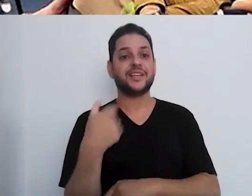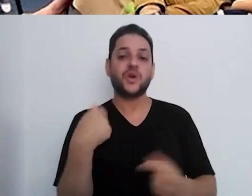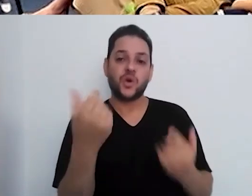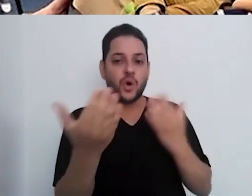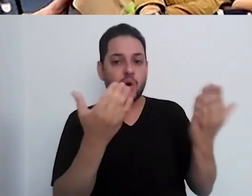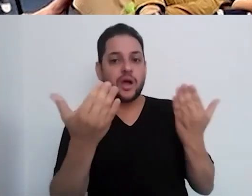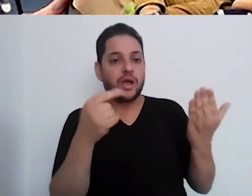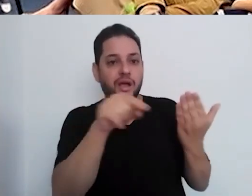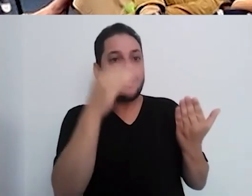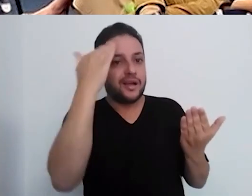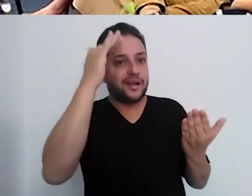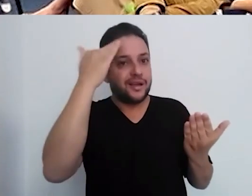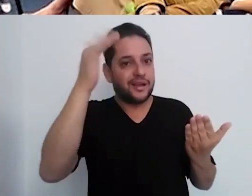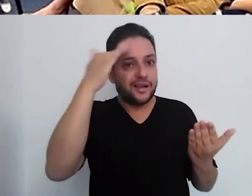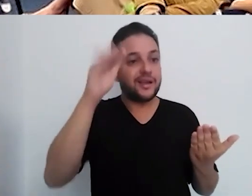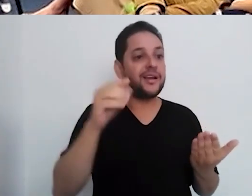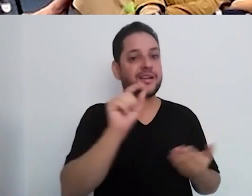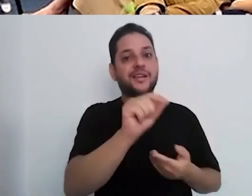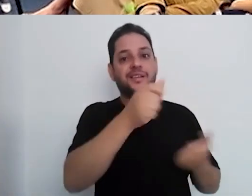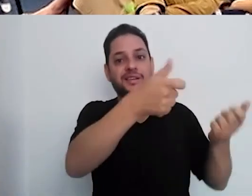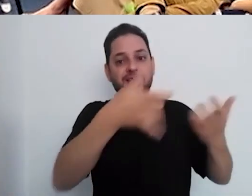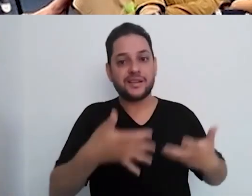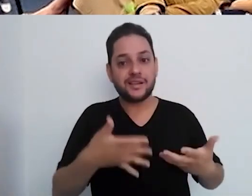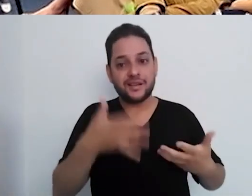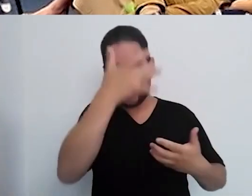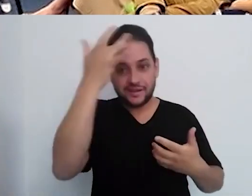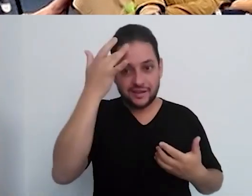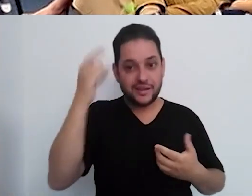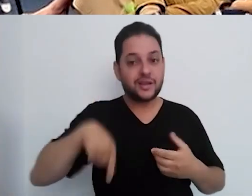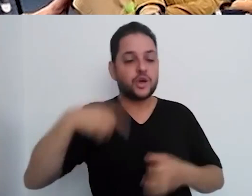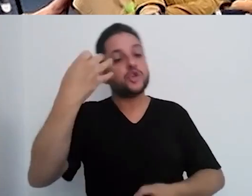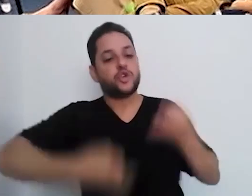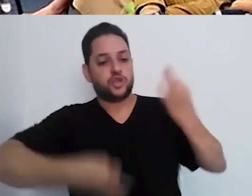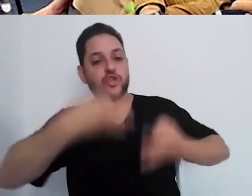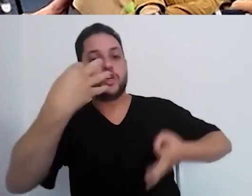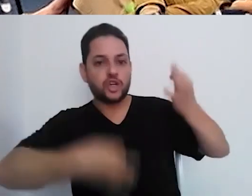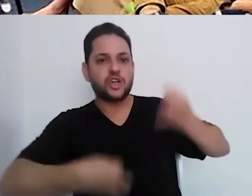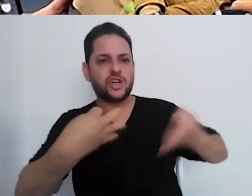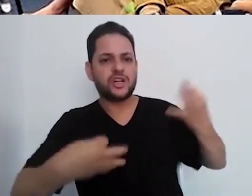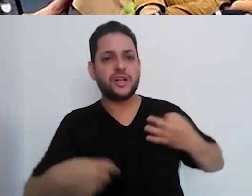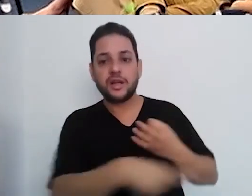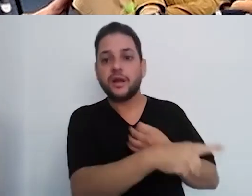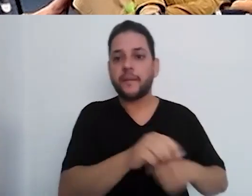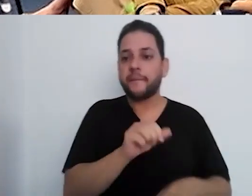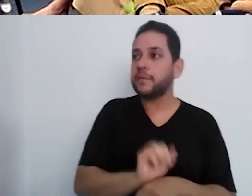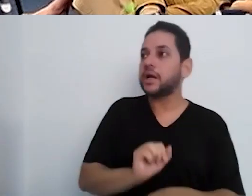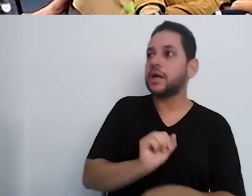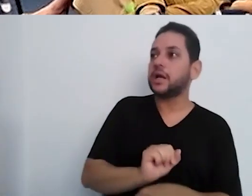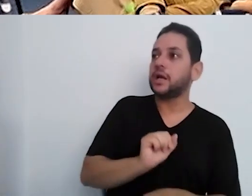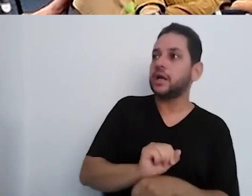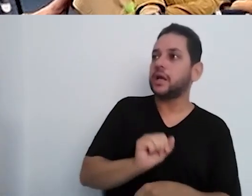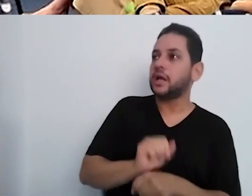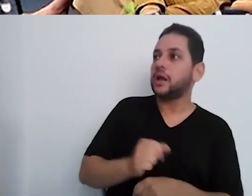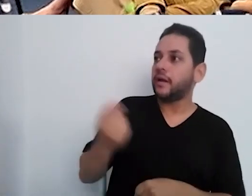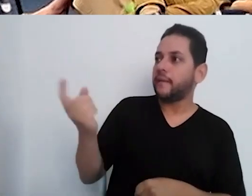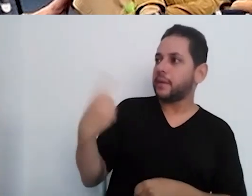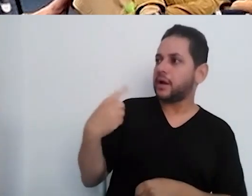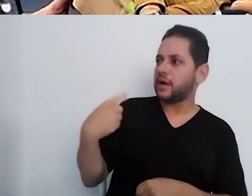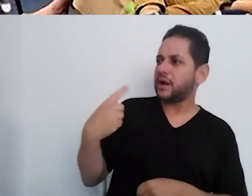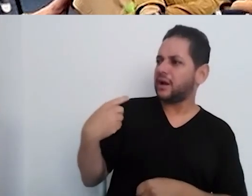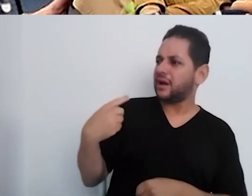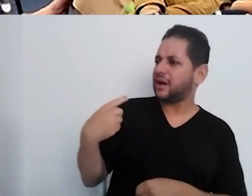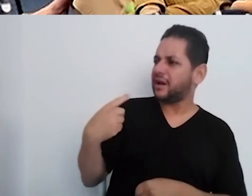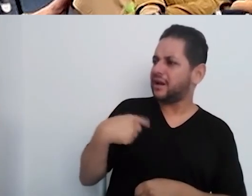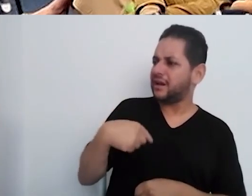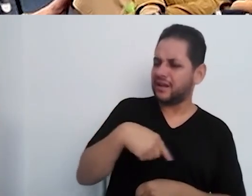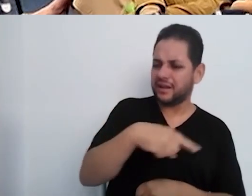A pessoa que está submetida ao judiciário não espera que o judiciário vá mandar ela fazer uma mapa astral,